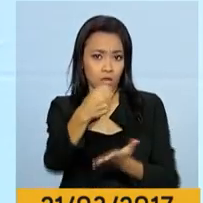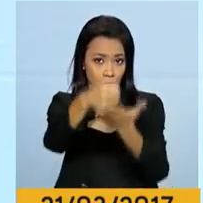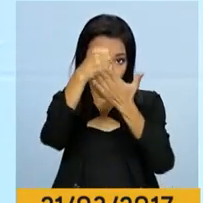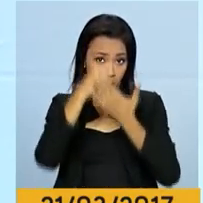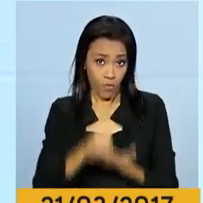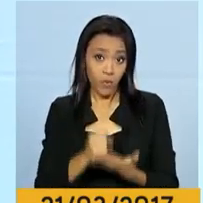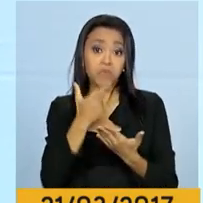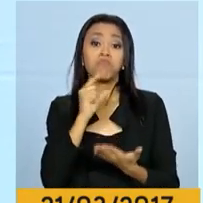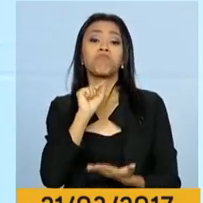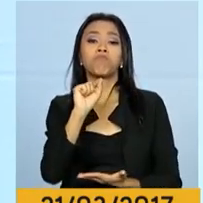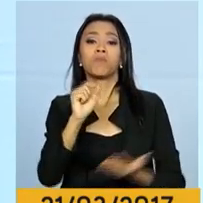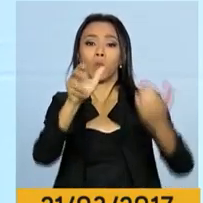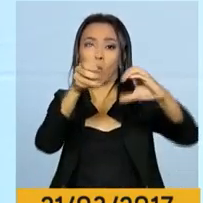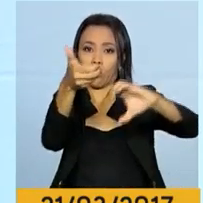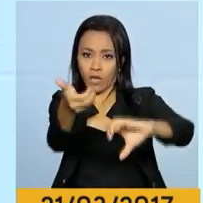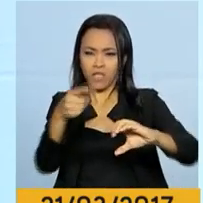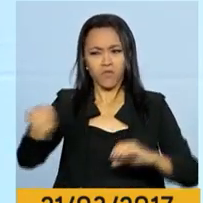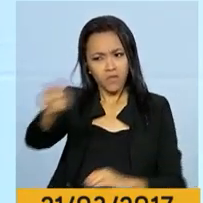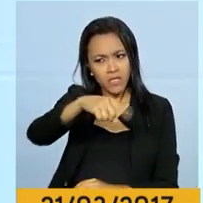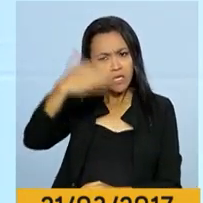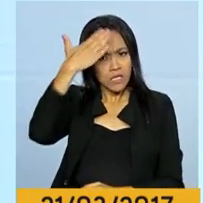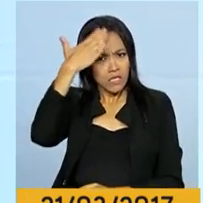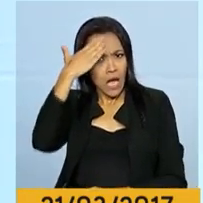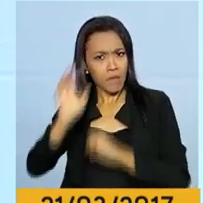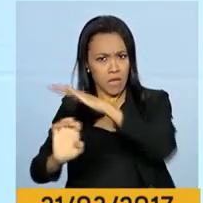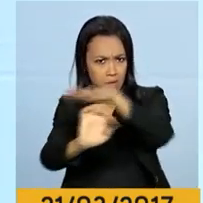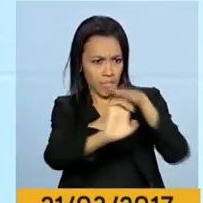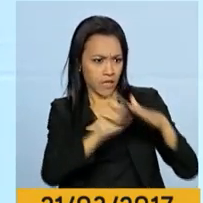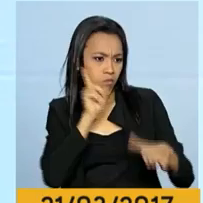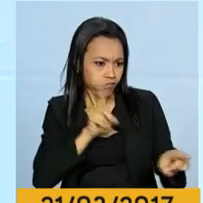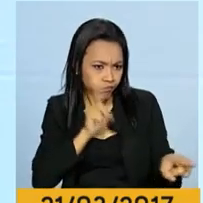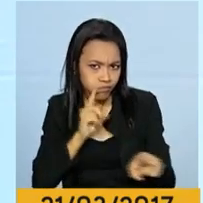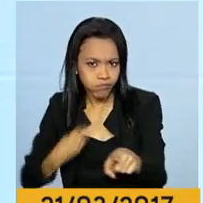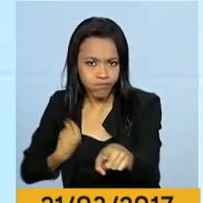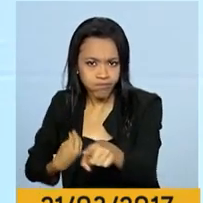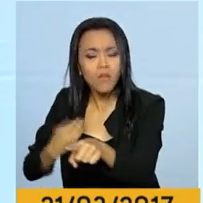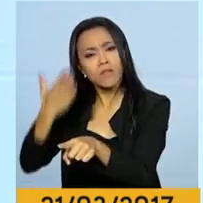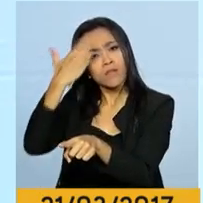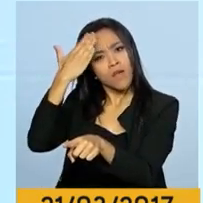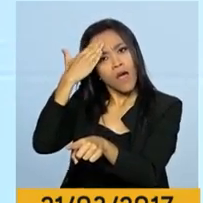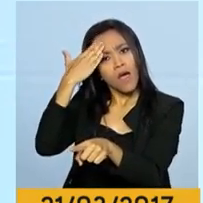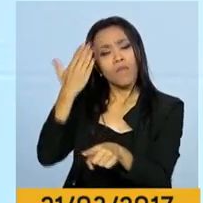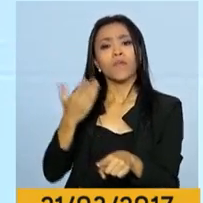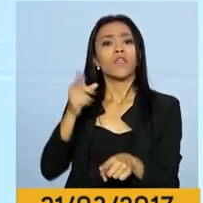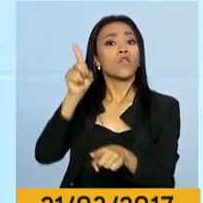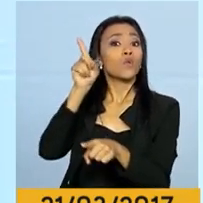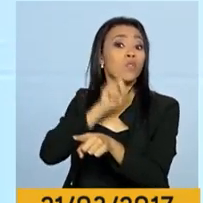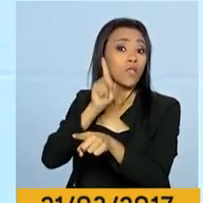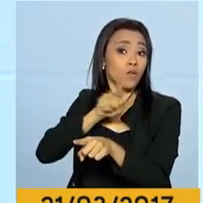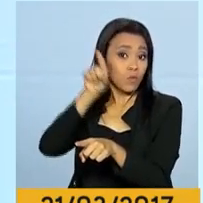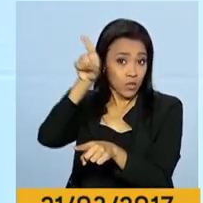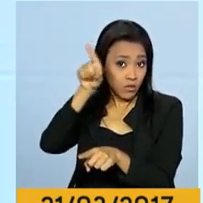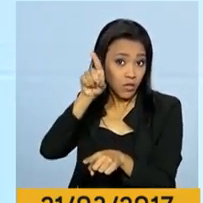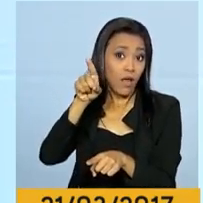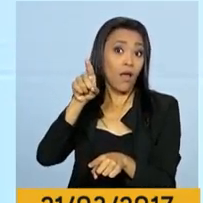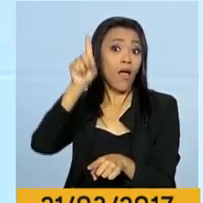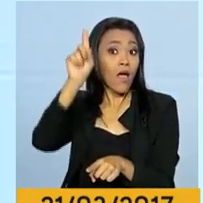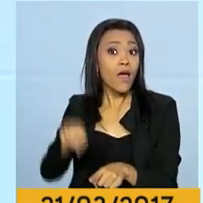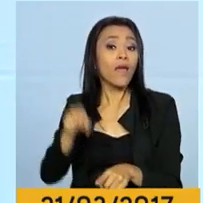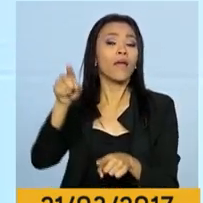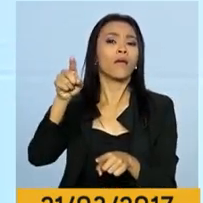senhores empresários americanos sabem como é importante a convivência, porque os Estados Unidos da América também é o